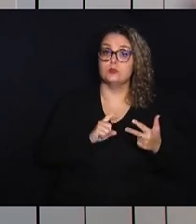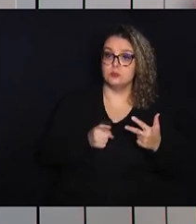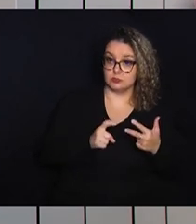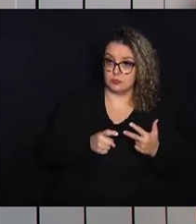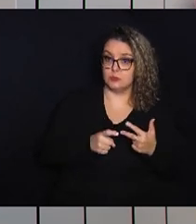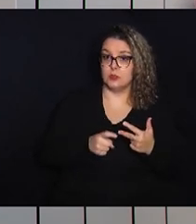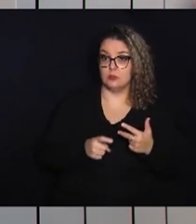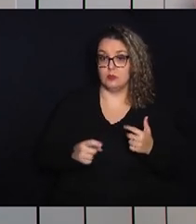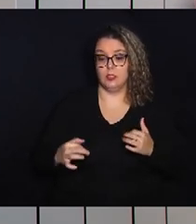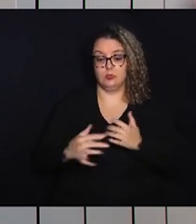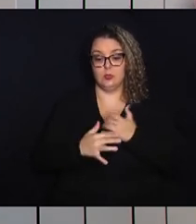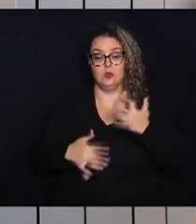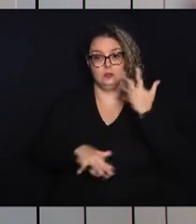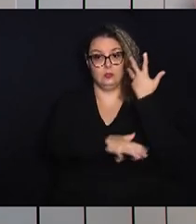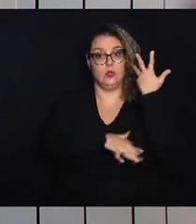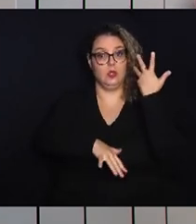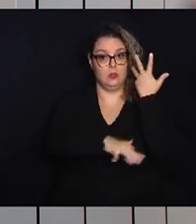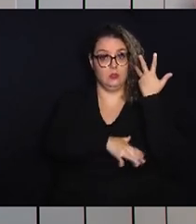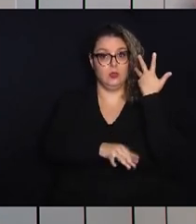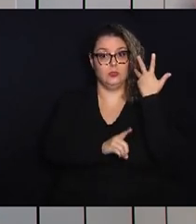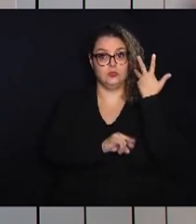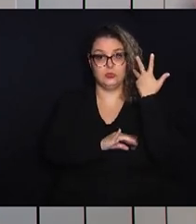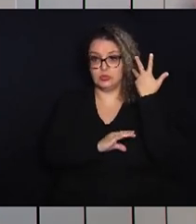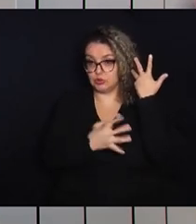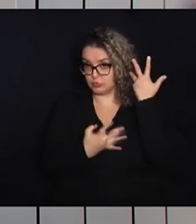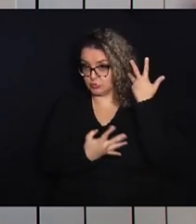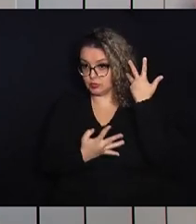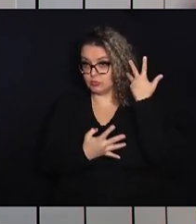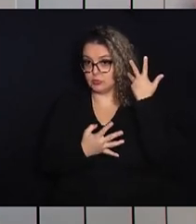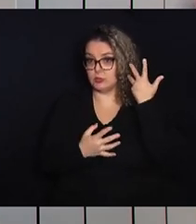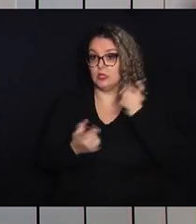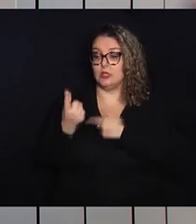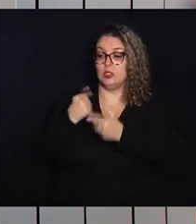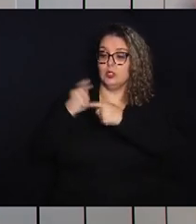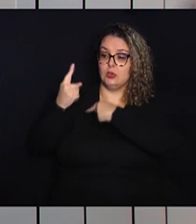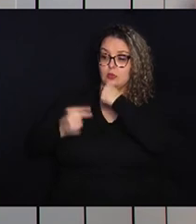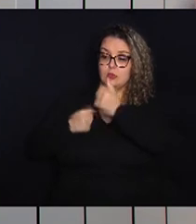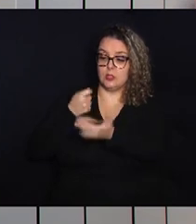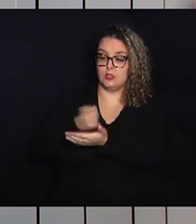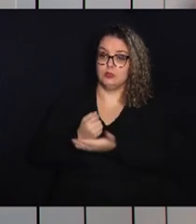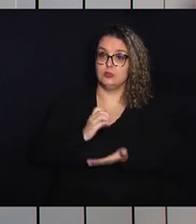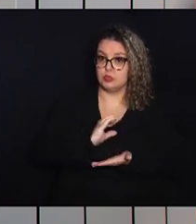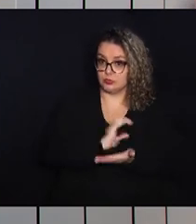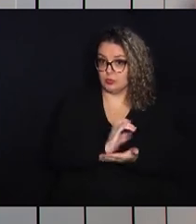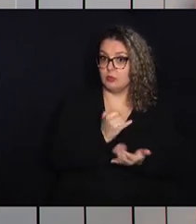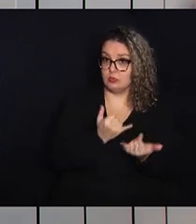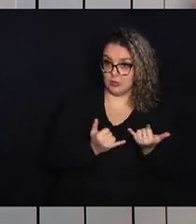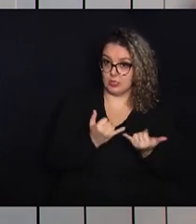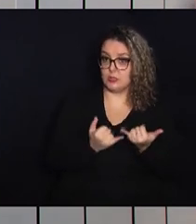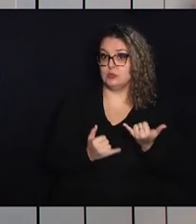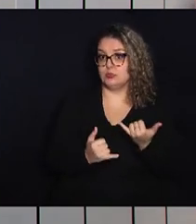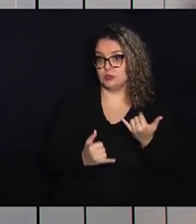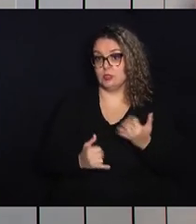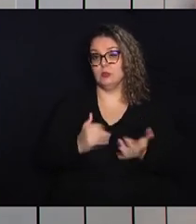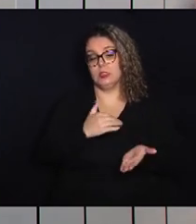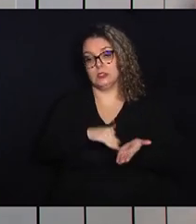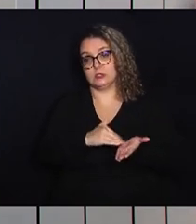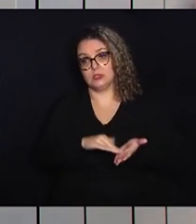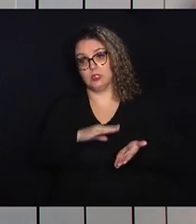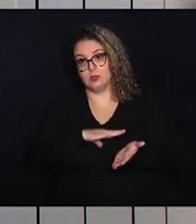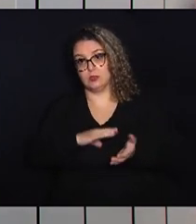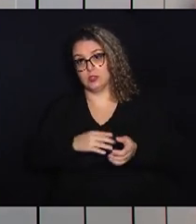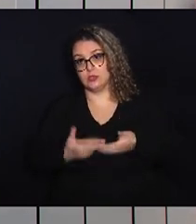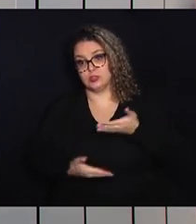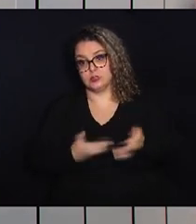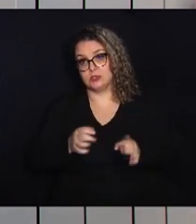a urbanização de uma praça no DIC 4 e destinar parte da verba impositiva para a Secretaria Municipal de